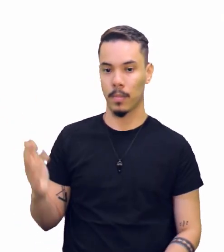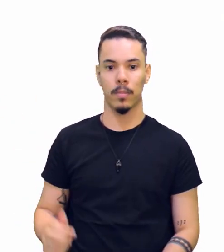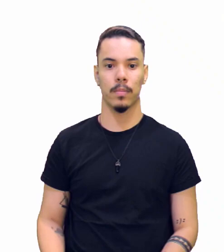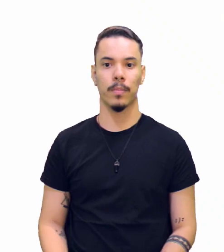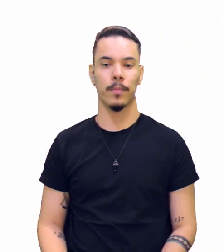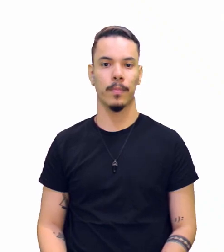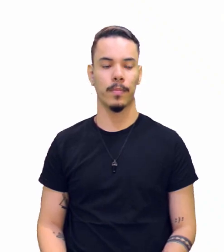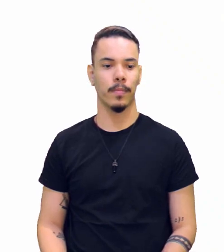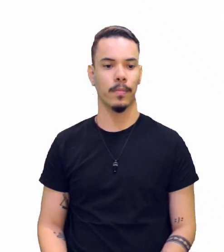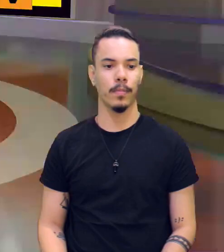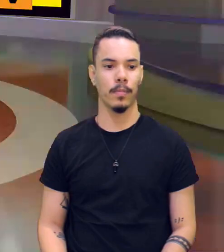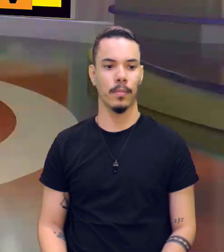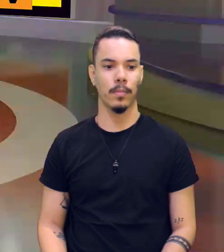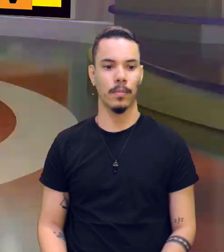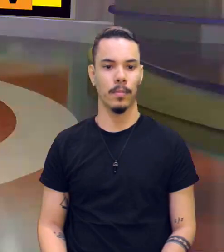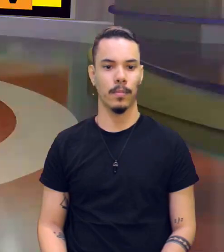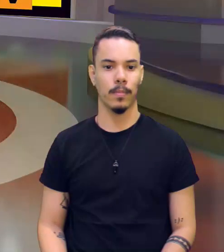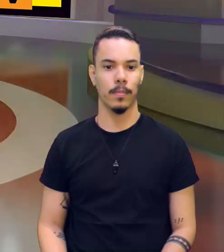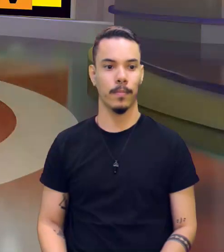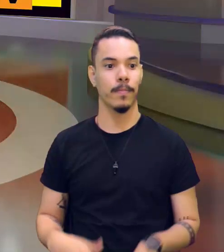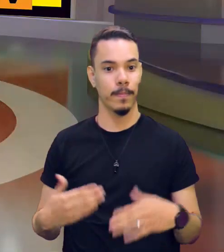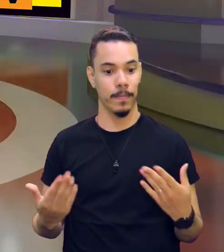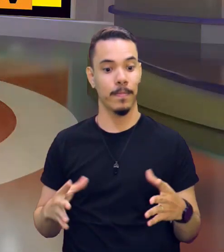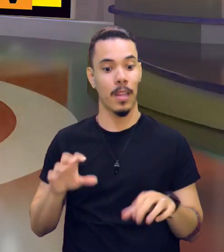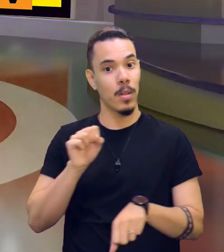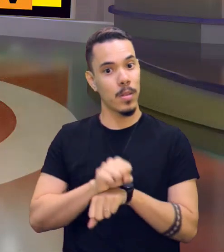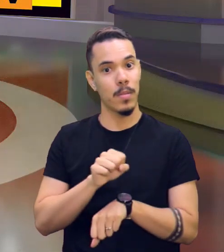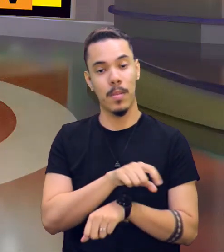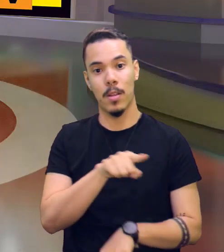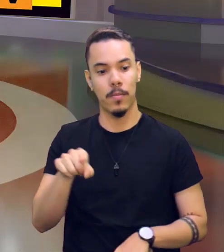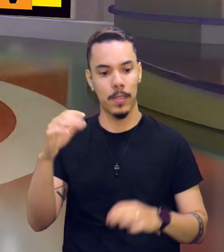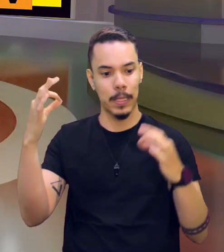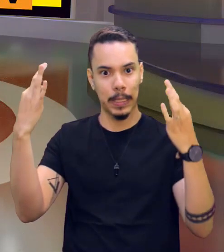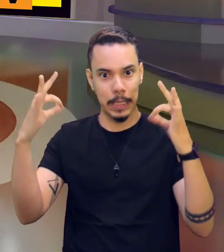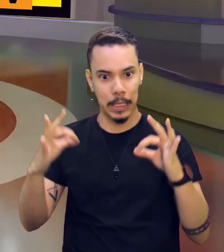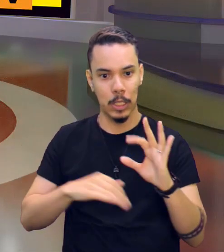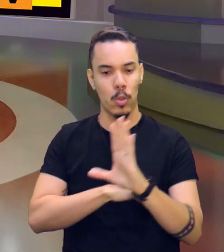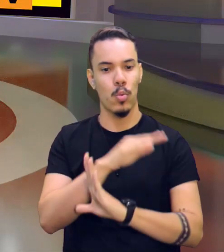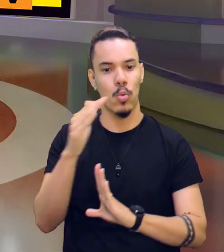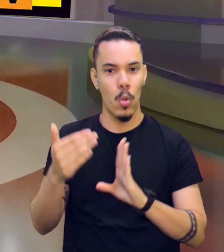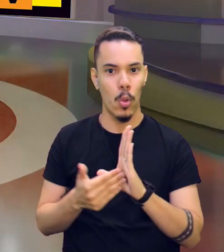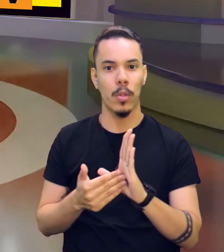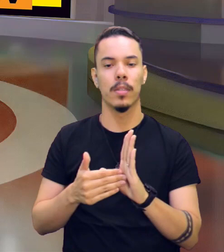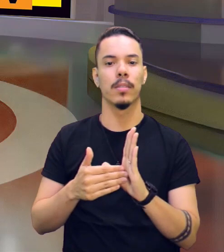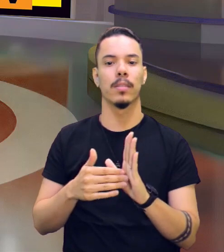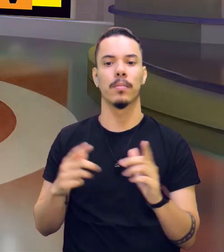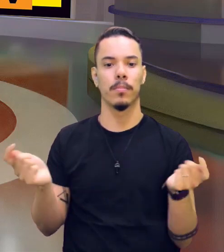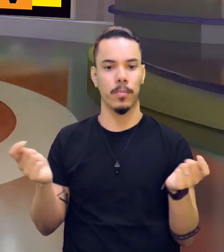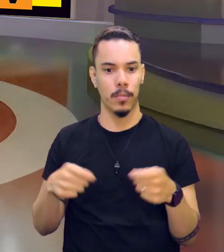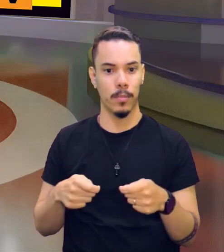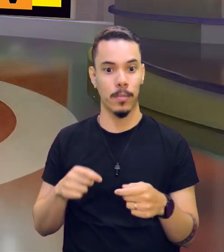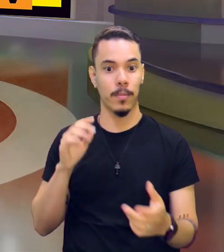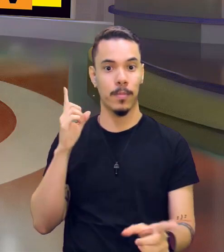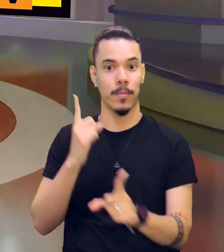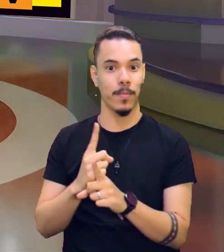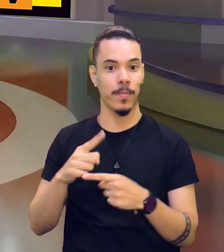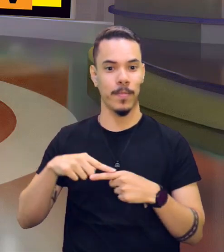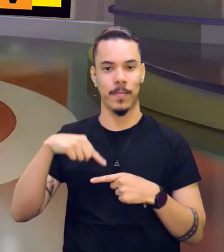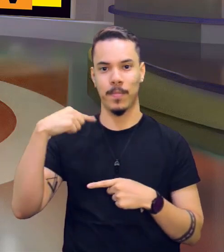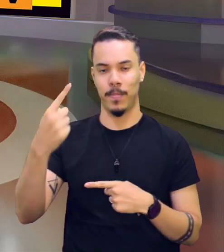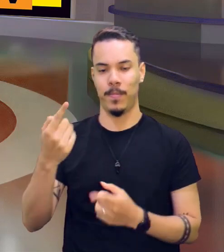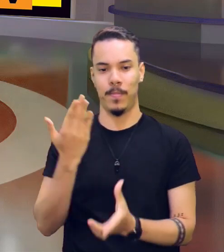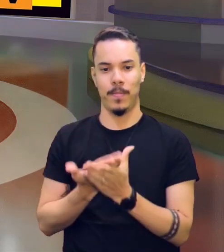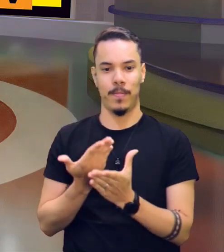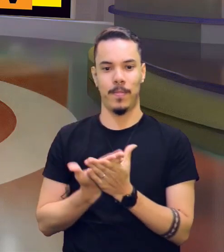vocês e eu espero que vocês tenham acertado todas as questões se possível e eu vejo vocês